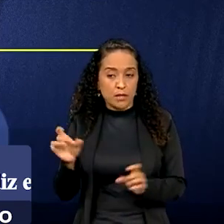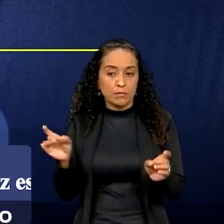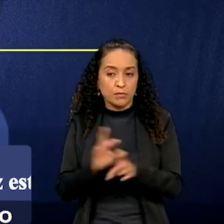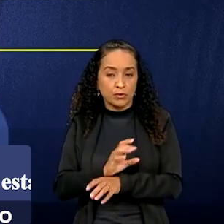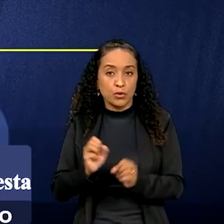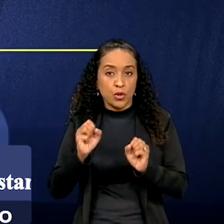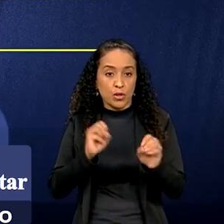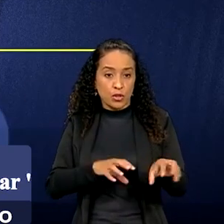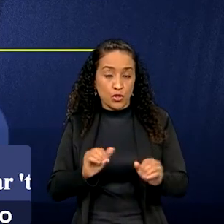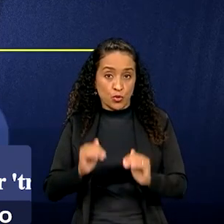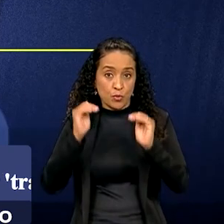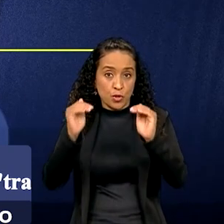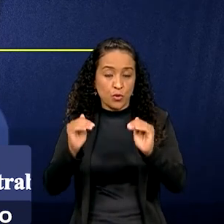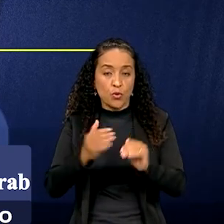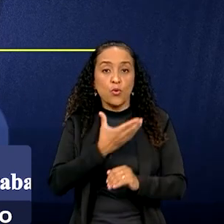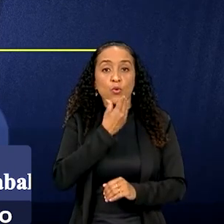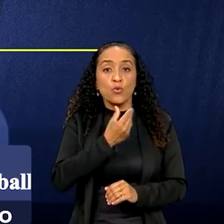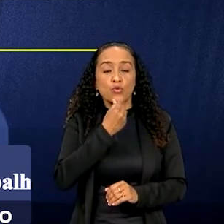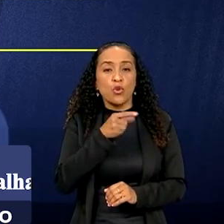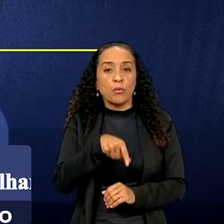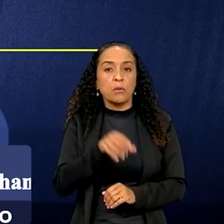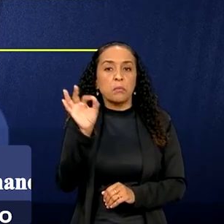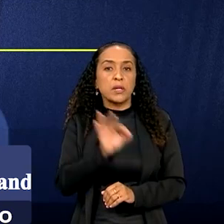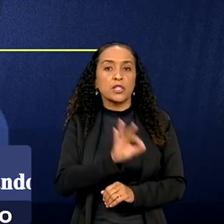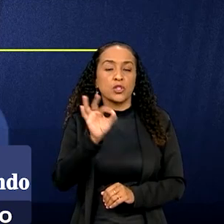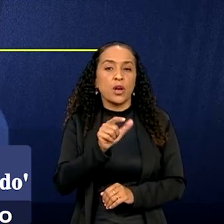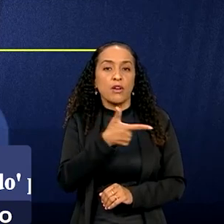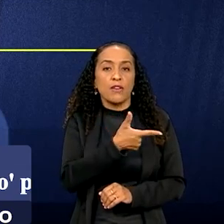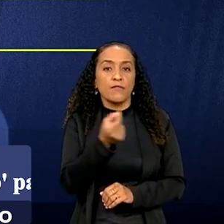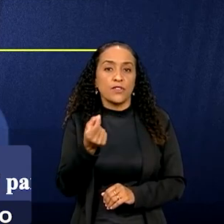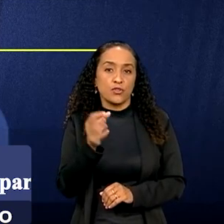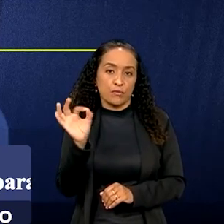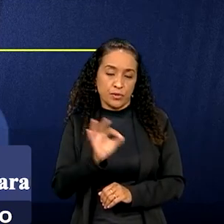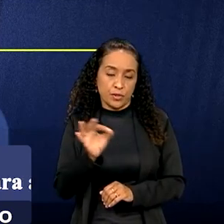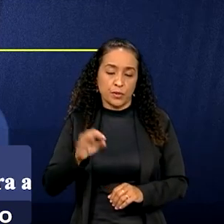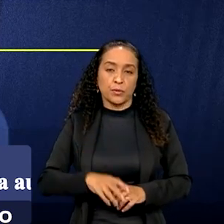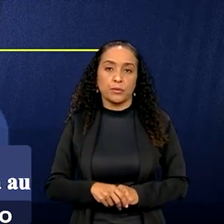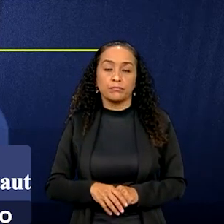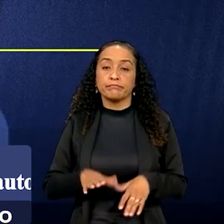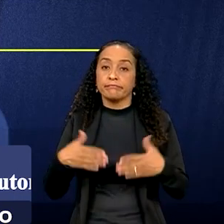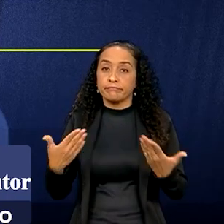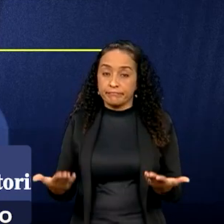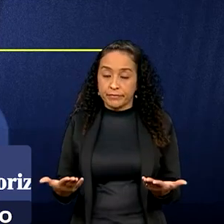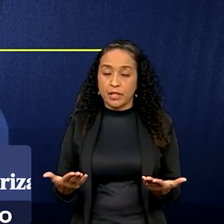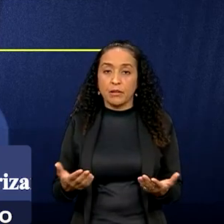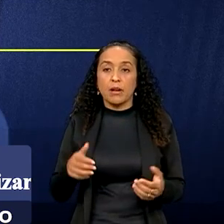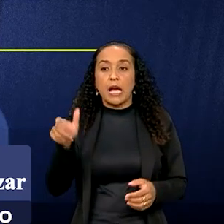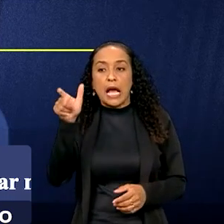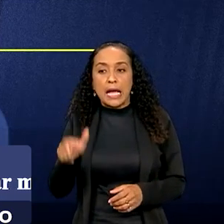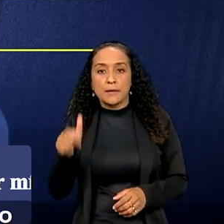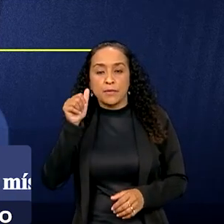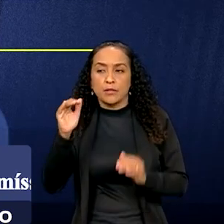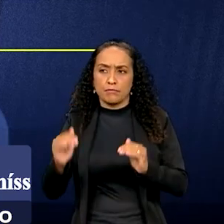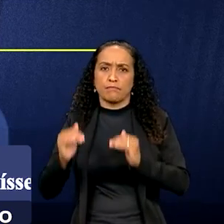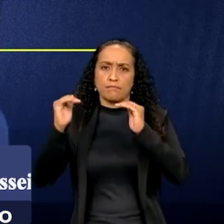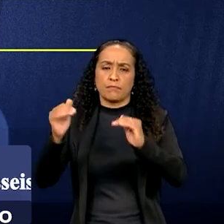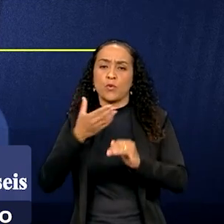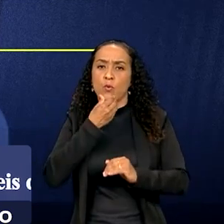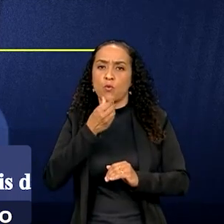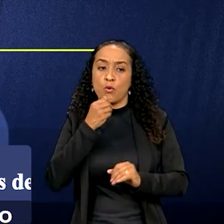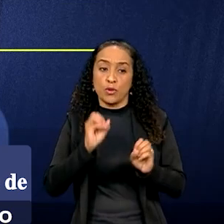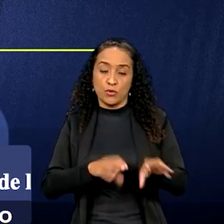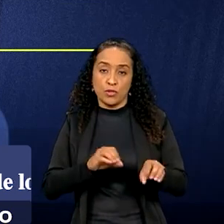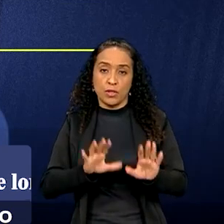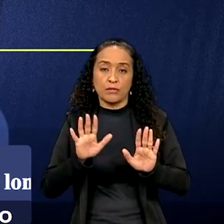ensino superior, entre os homens, esse percentual é de 20%. No entanto, embora as mulheres superem os homens na